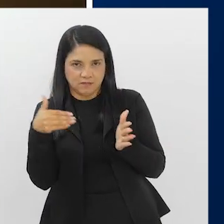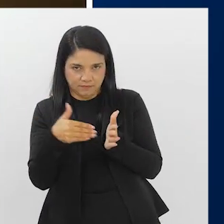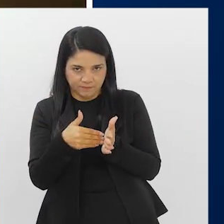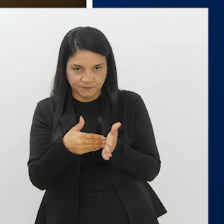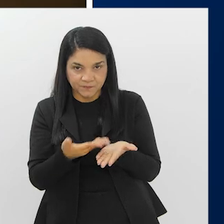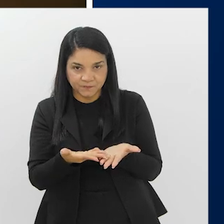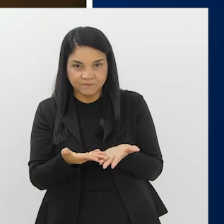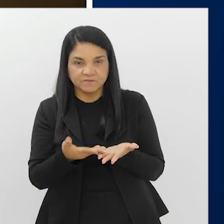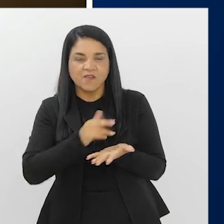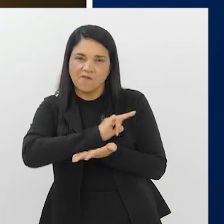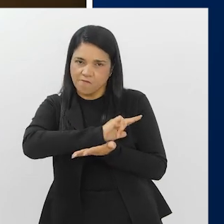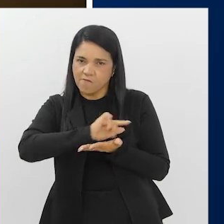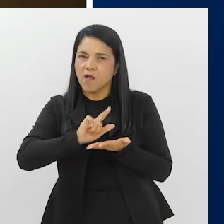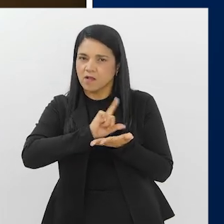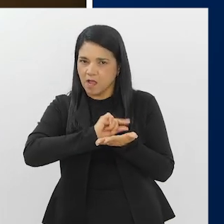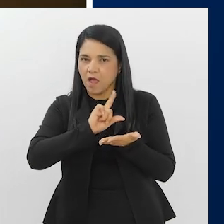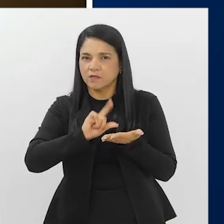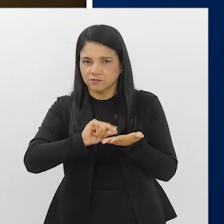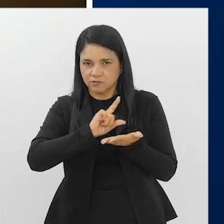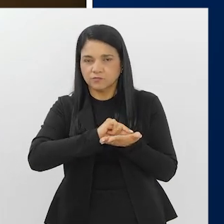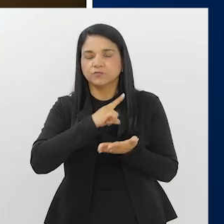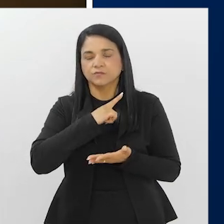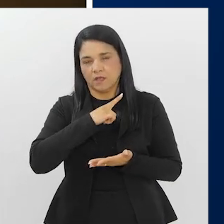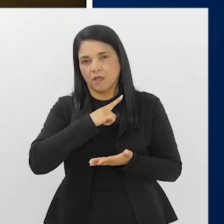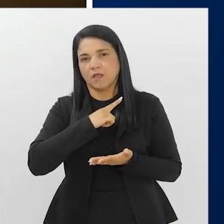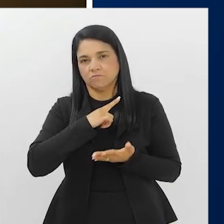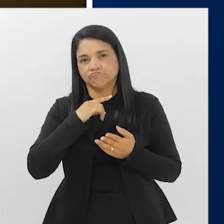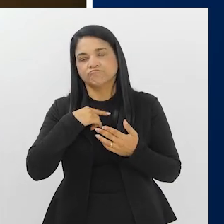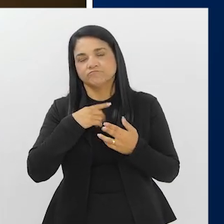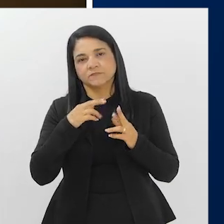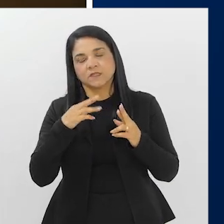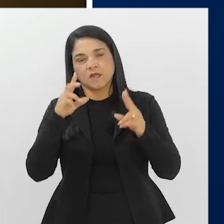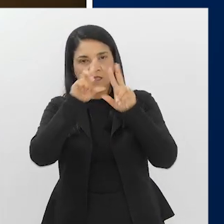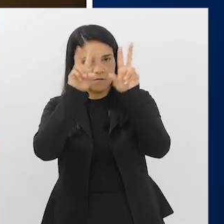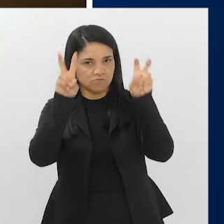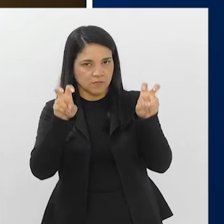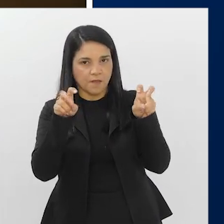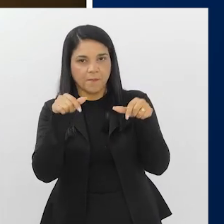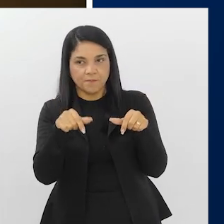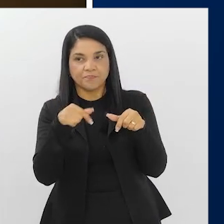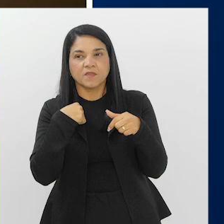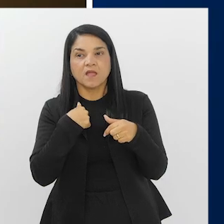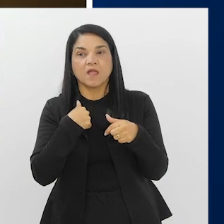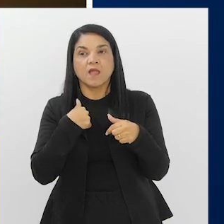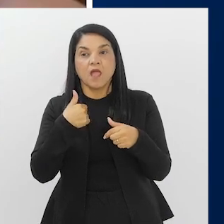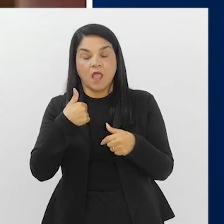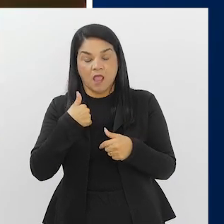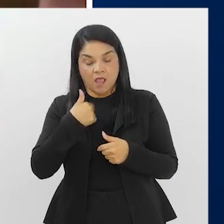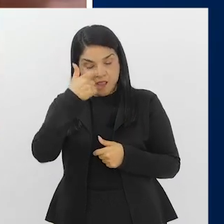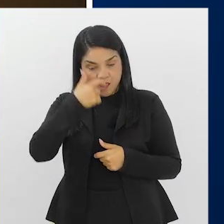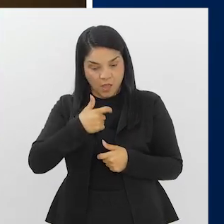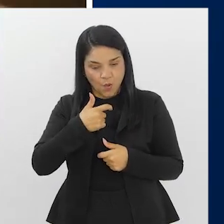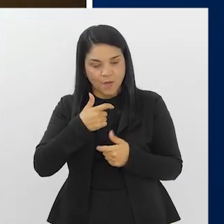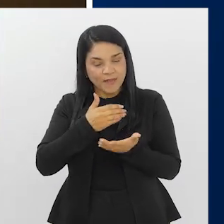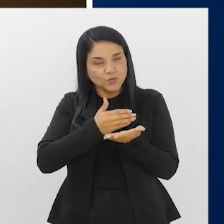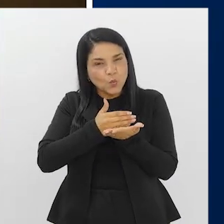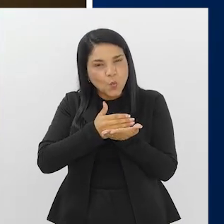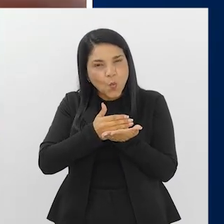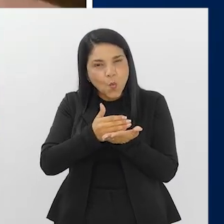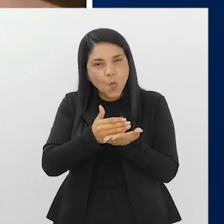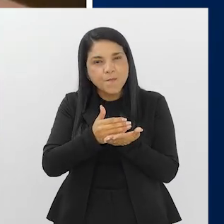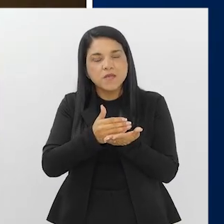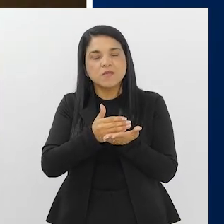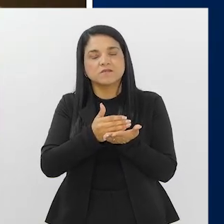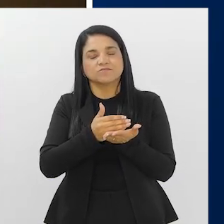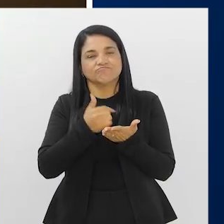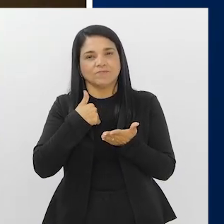Temos vários artigos, sim, relacionados a isso. Eu pego muito essa fase mais